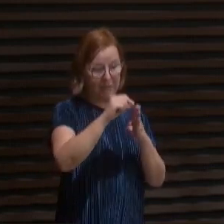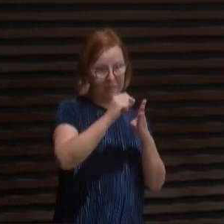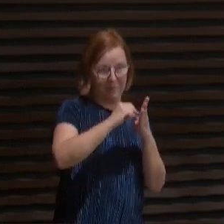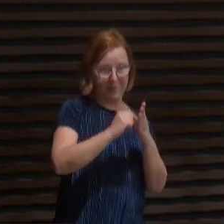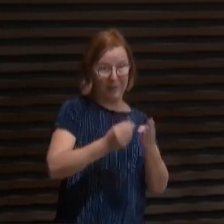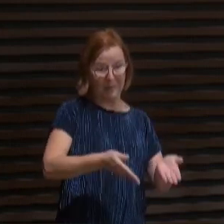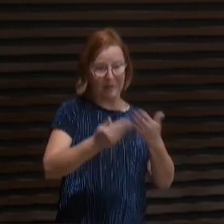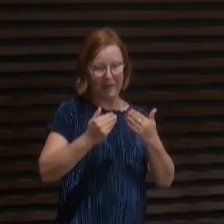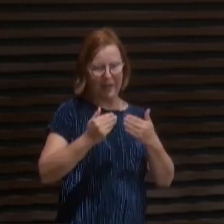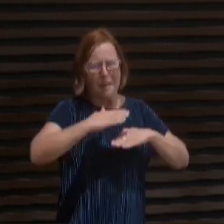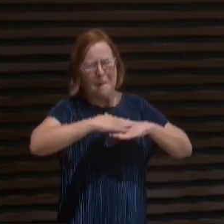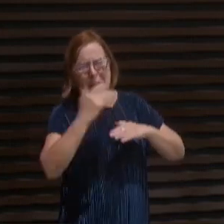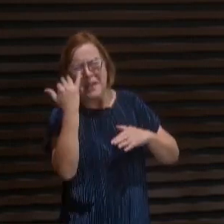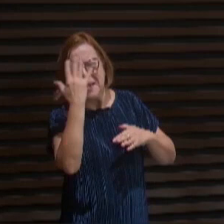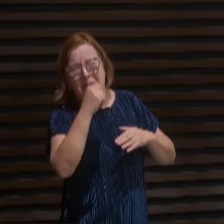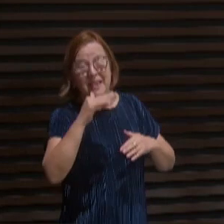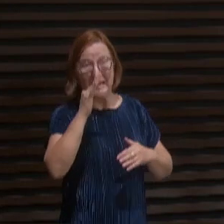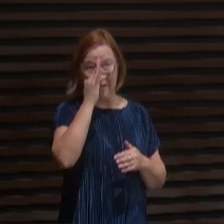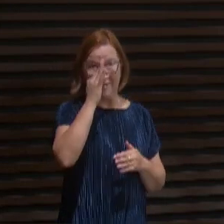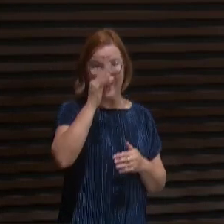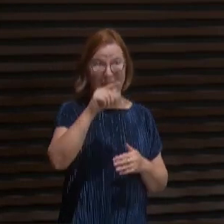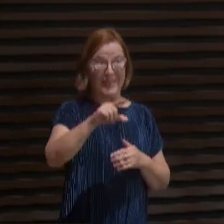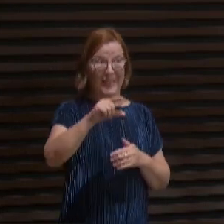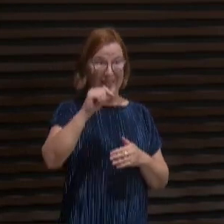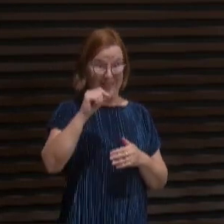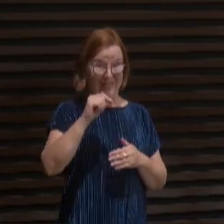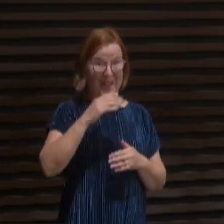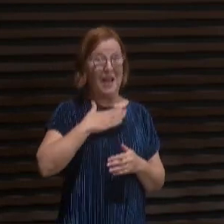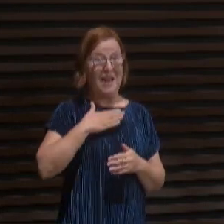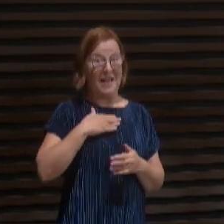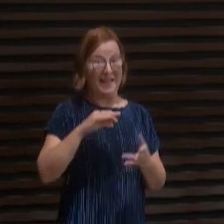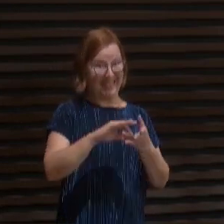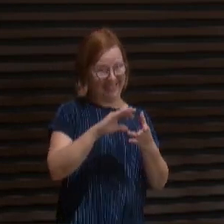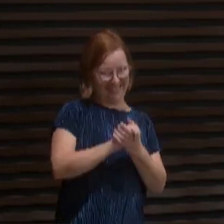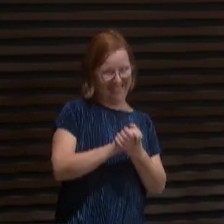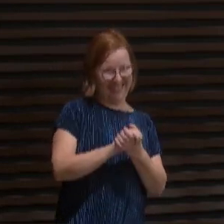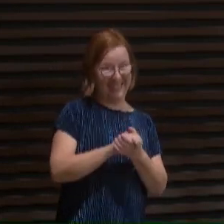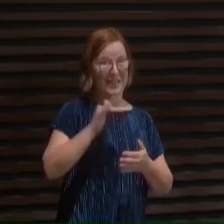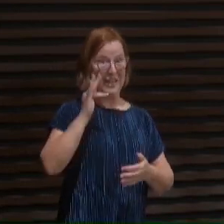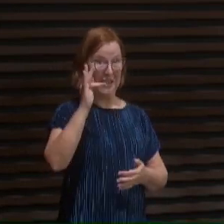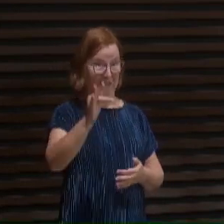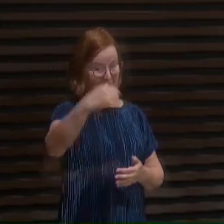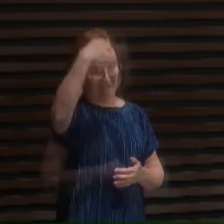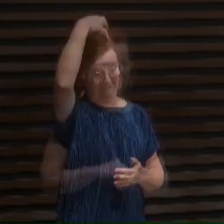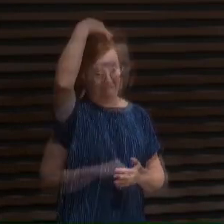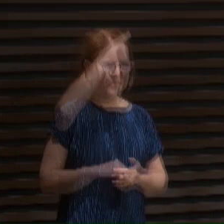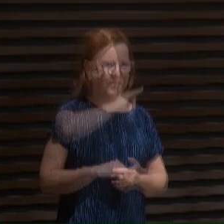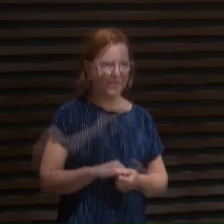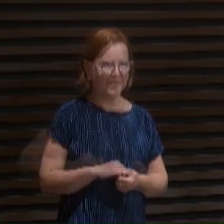mais bela flor, será escolhida como minha esposa e futura imperatriz da